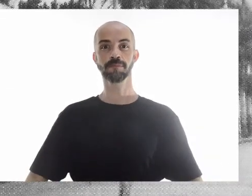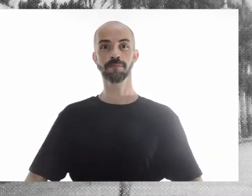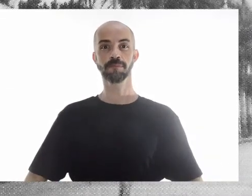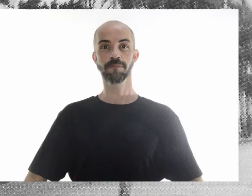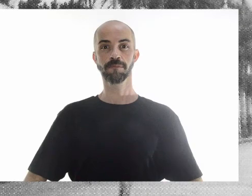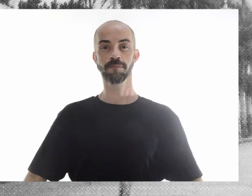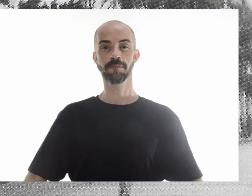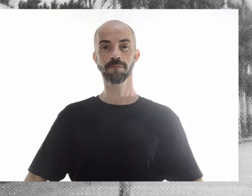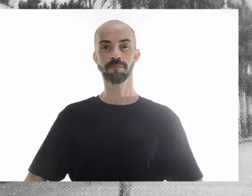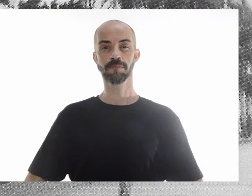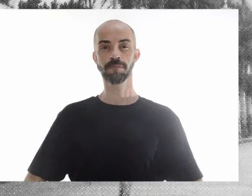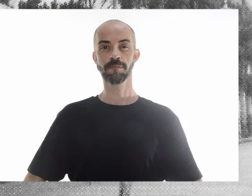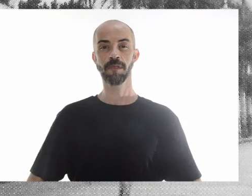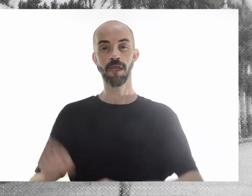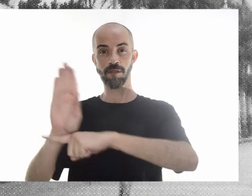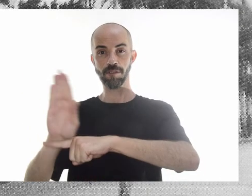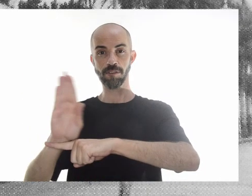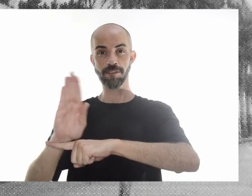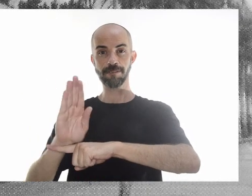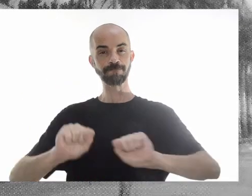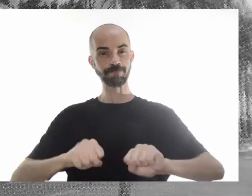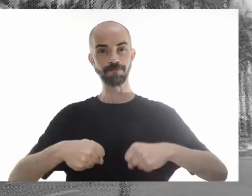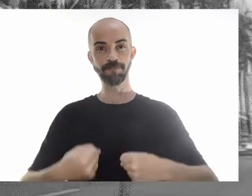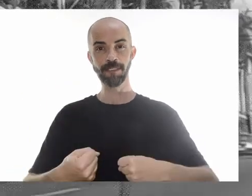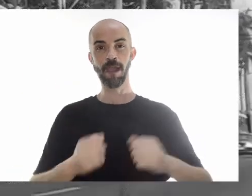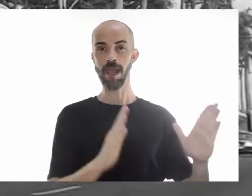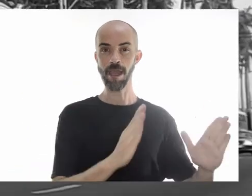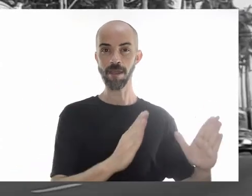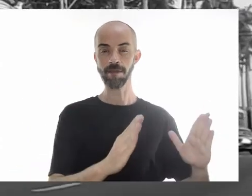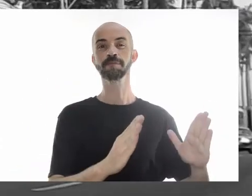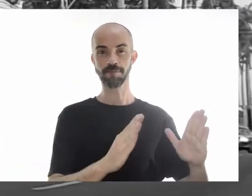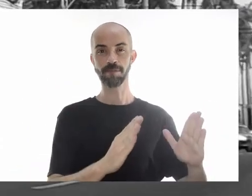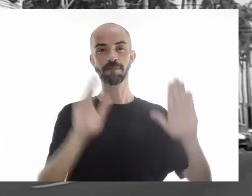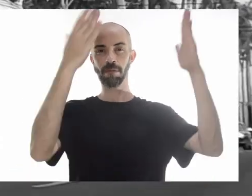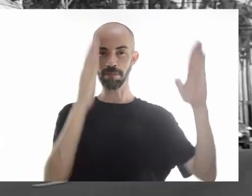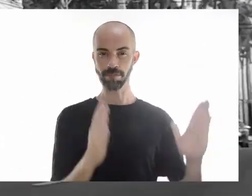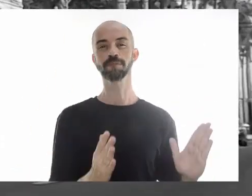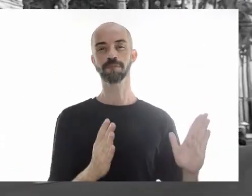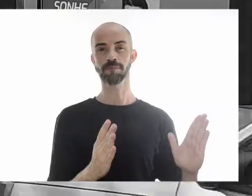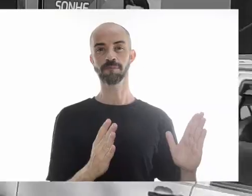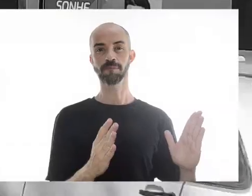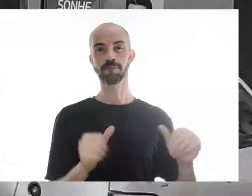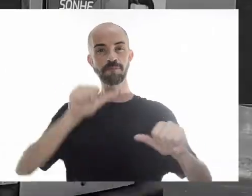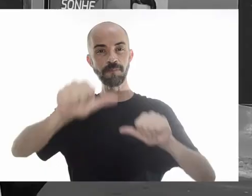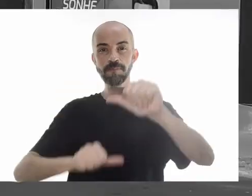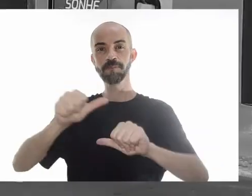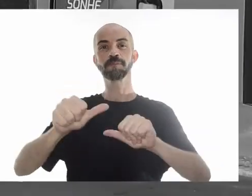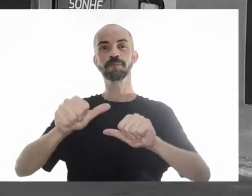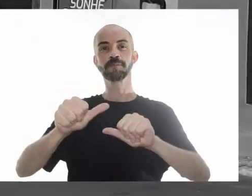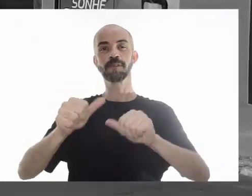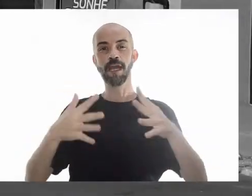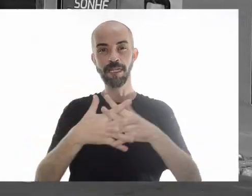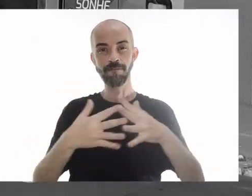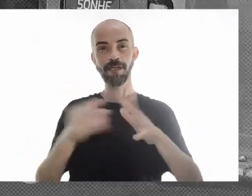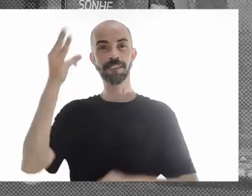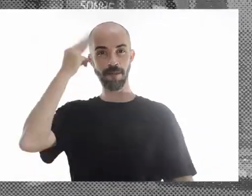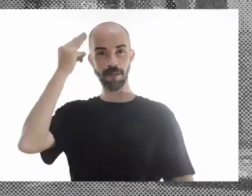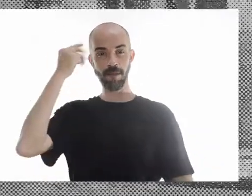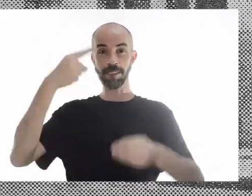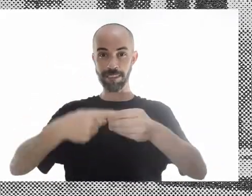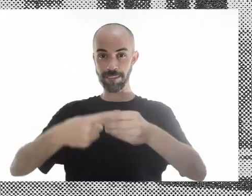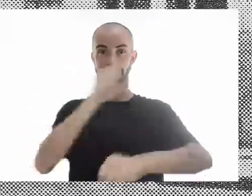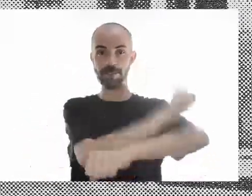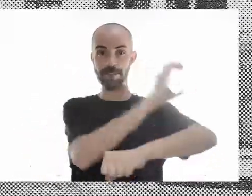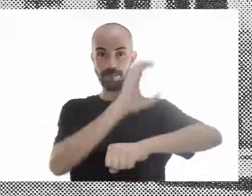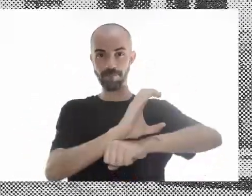atividades cinematográficas. O cinema resistiu ao tempo, às insanas demolições e se transportou através